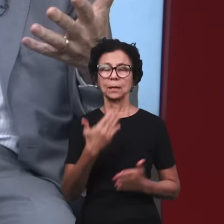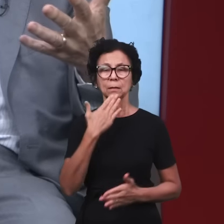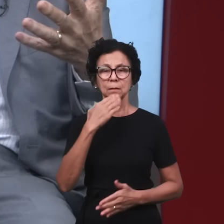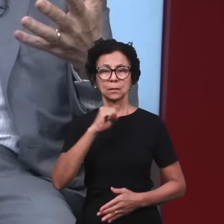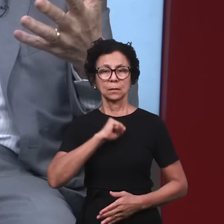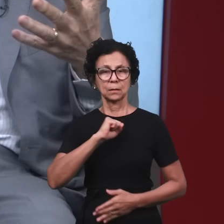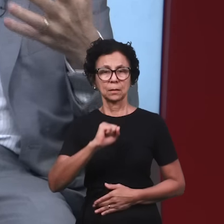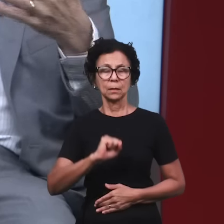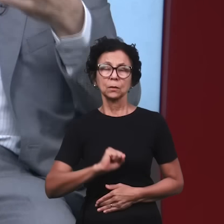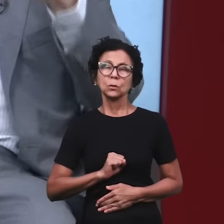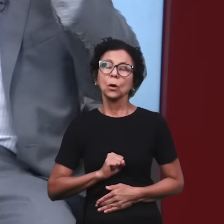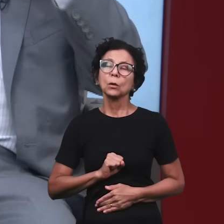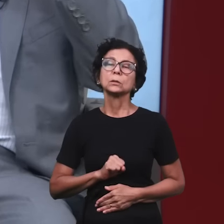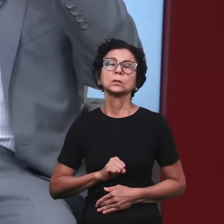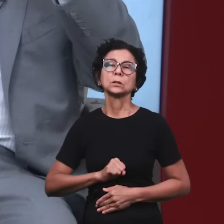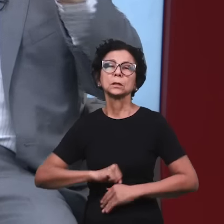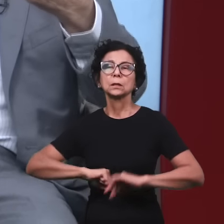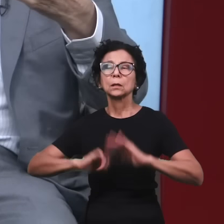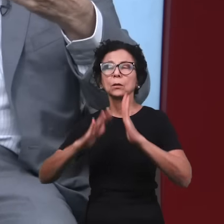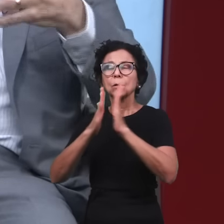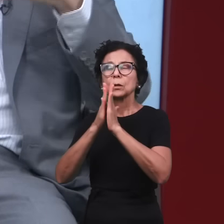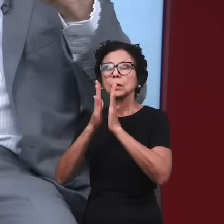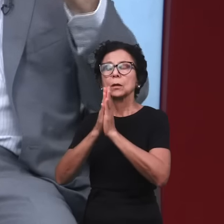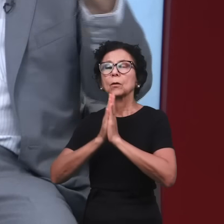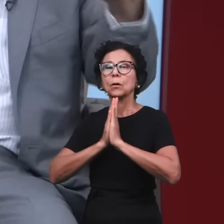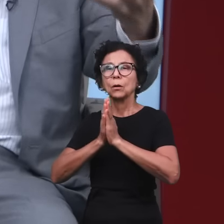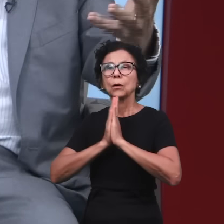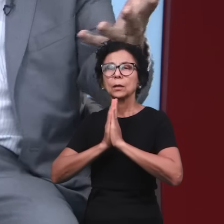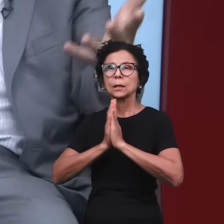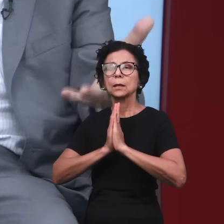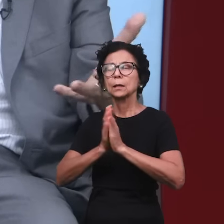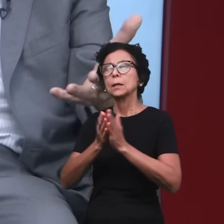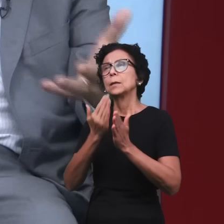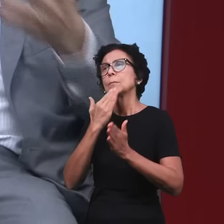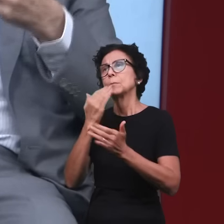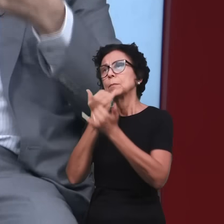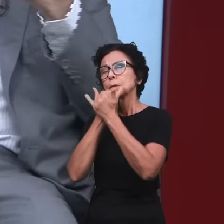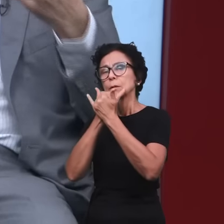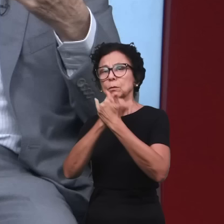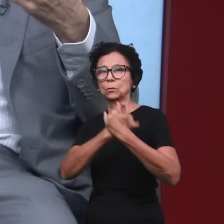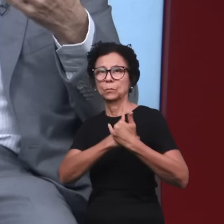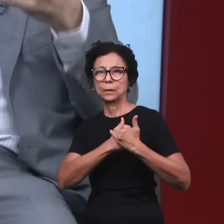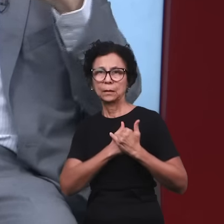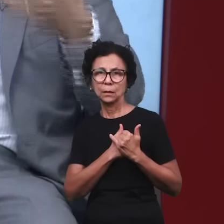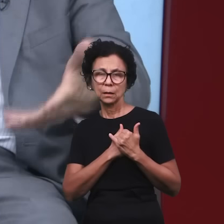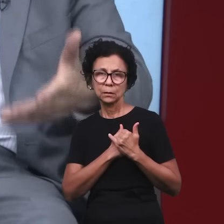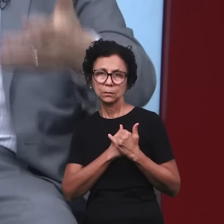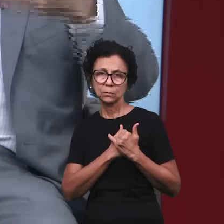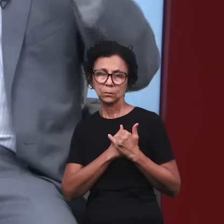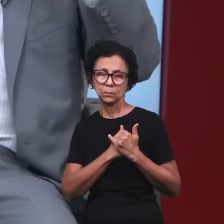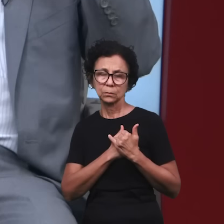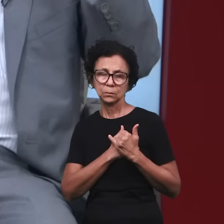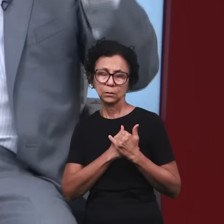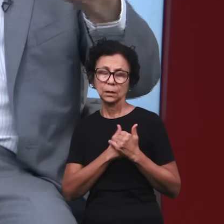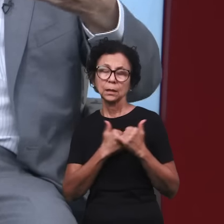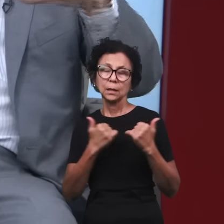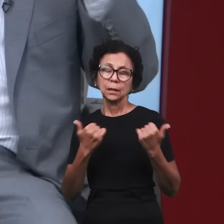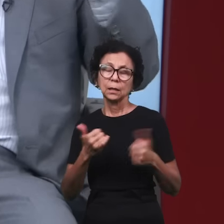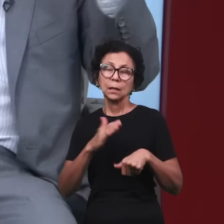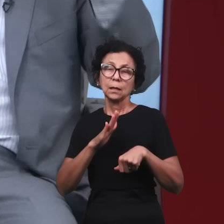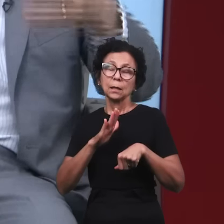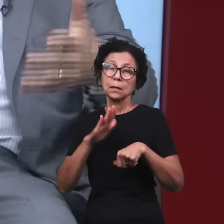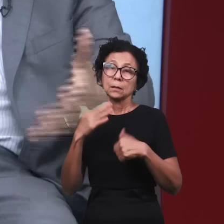pelo pecado e se interpõe no lugar do pecador, sendo esse outro